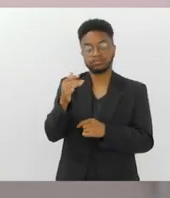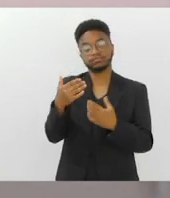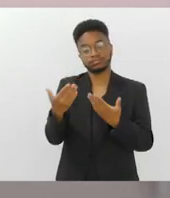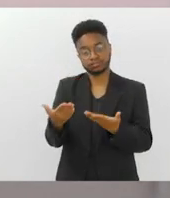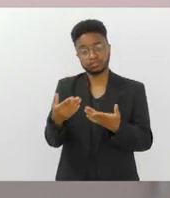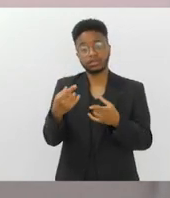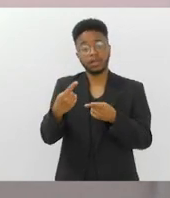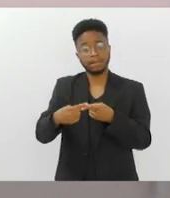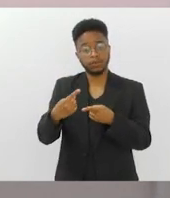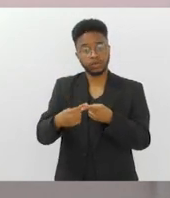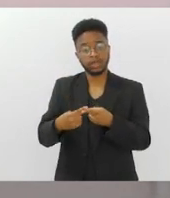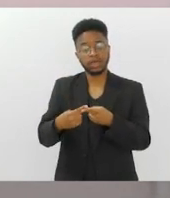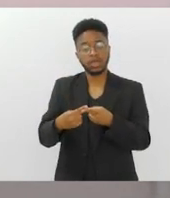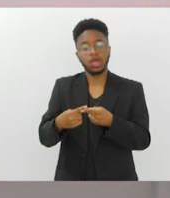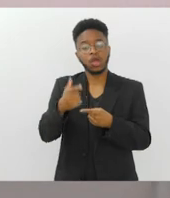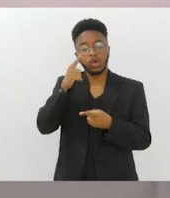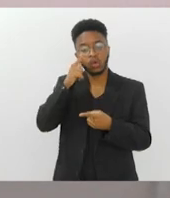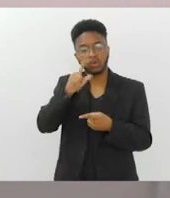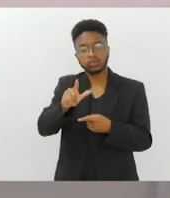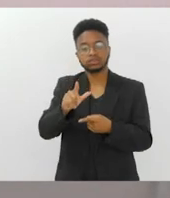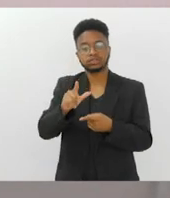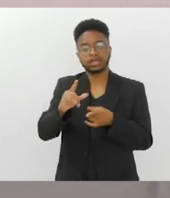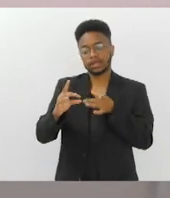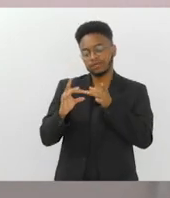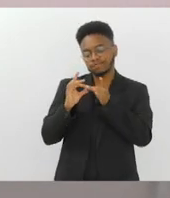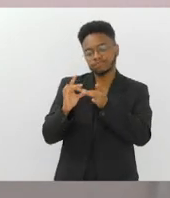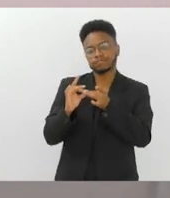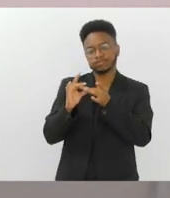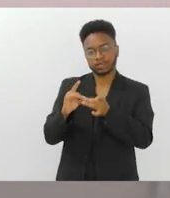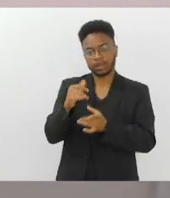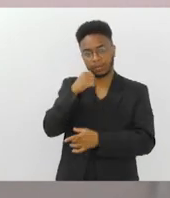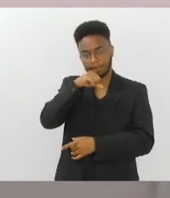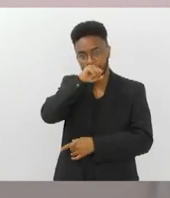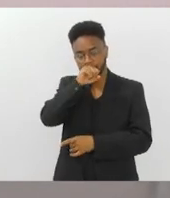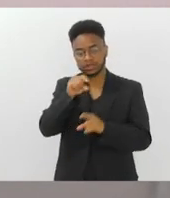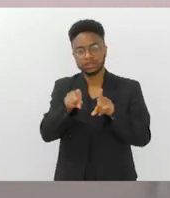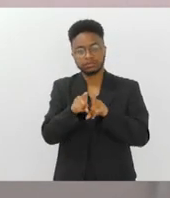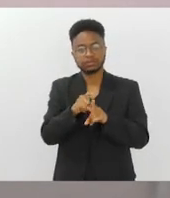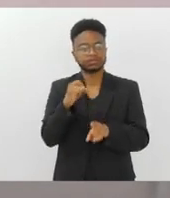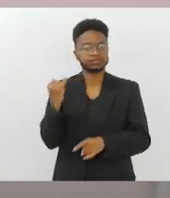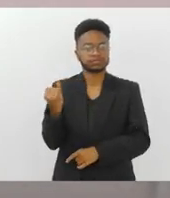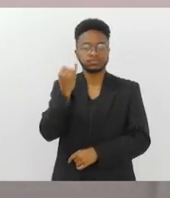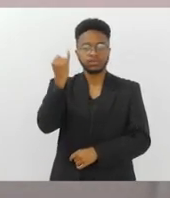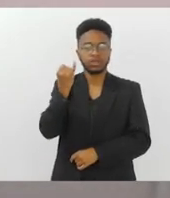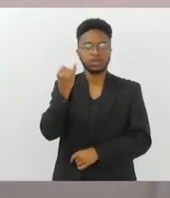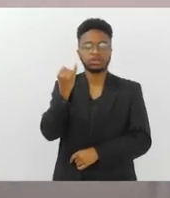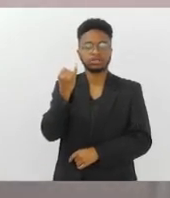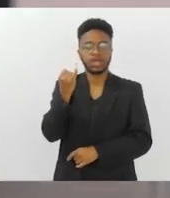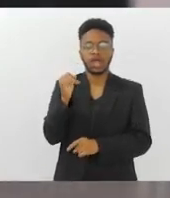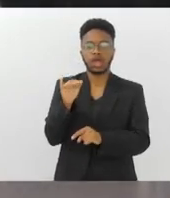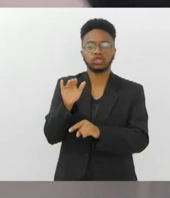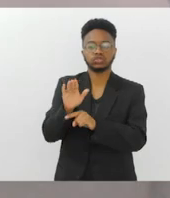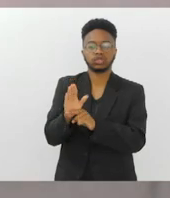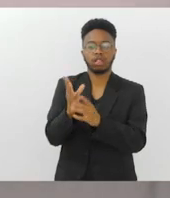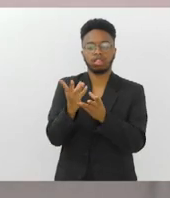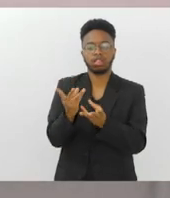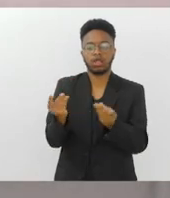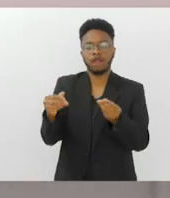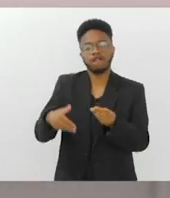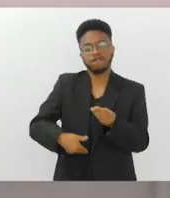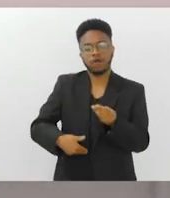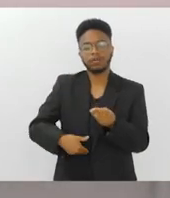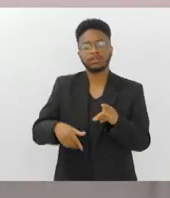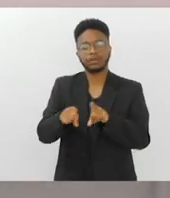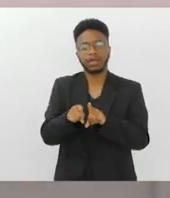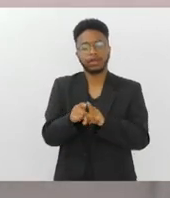justamente por aumentar o laço afetivo com a mãe e ser um importante aliado no combate à fome e à desnutrição